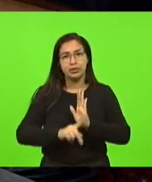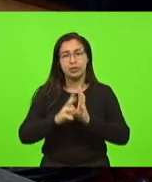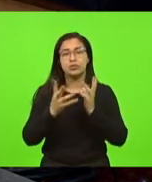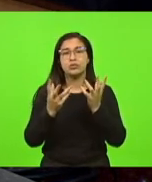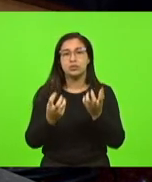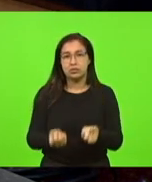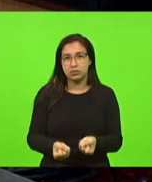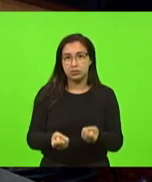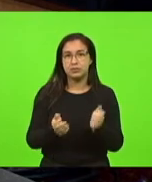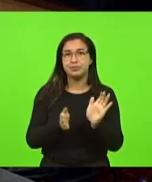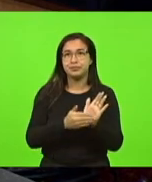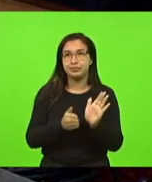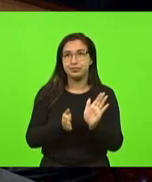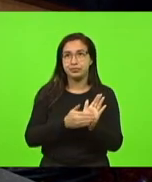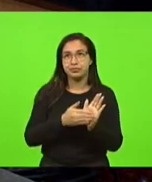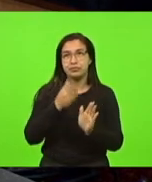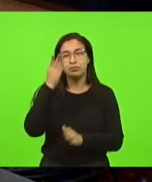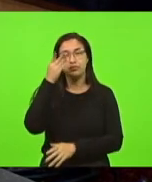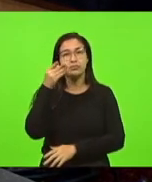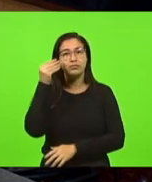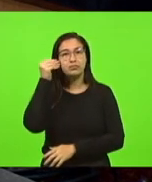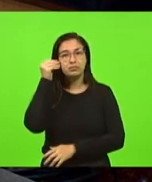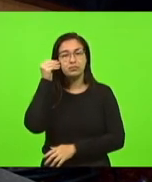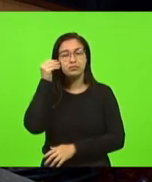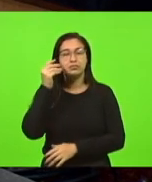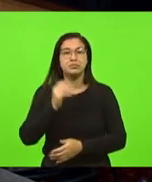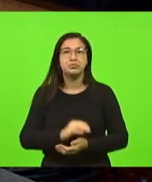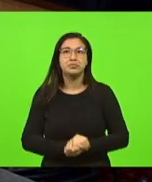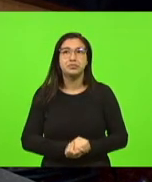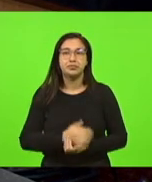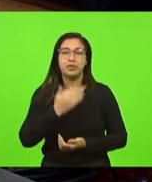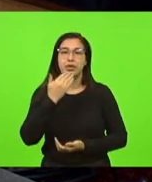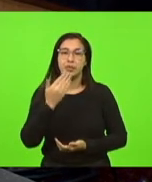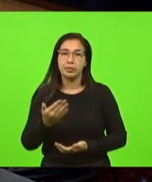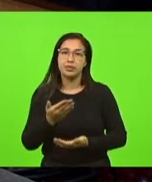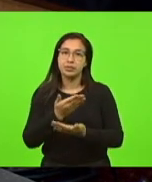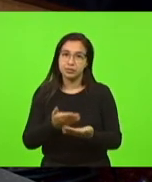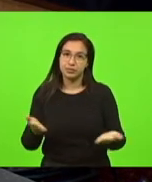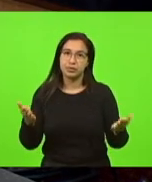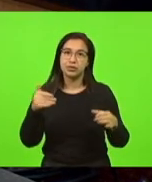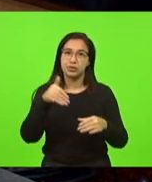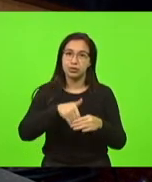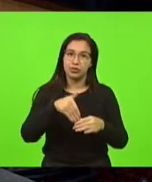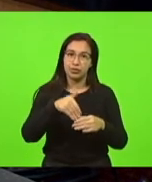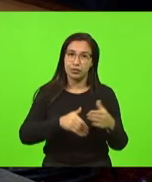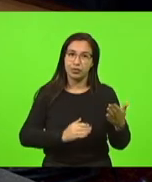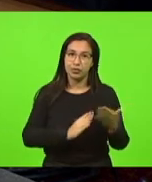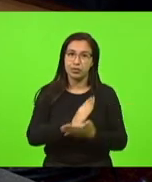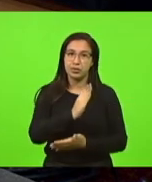proposta pela deputada Luciane Carminati. E peço a todos os colegas o voto de aprovação.